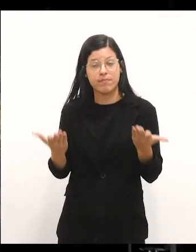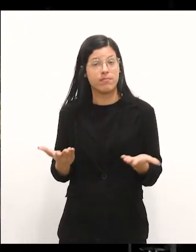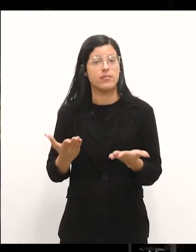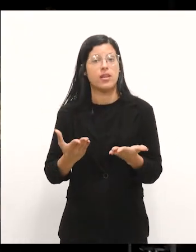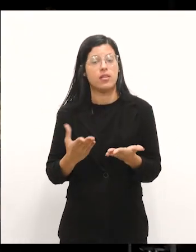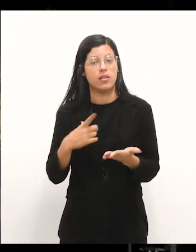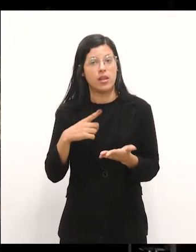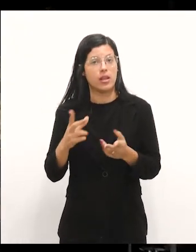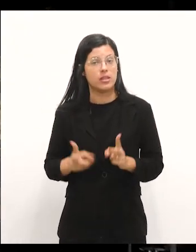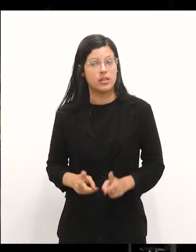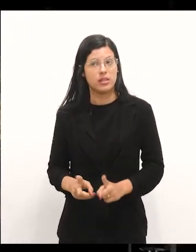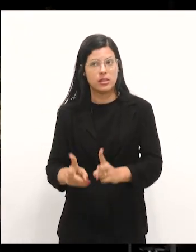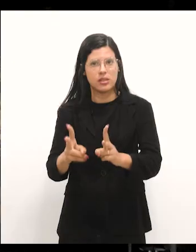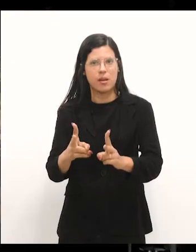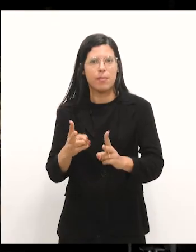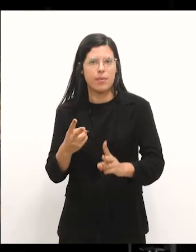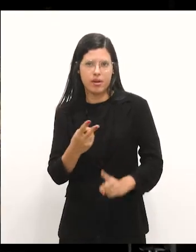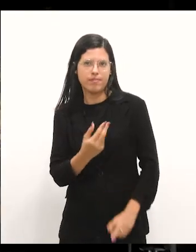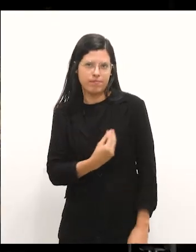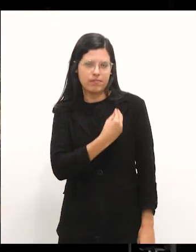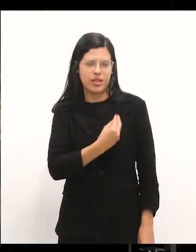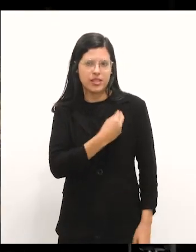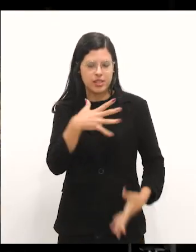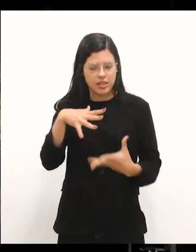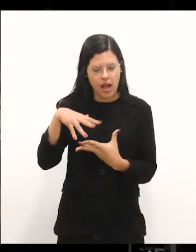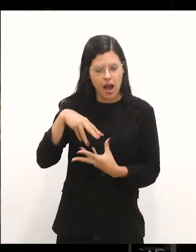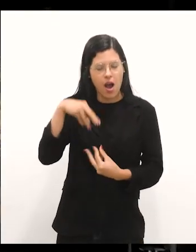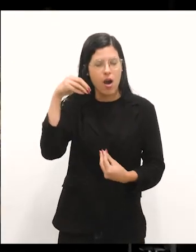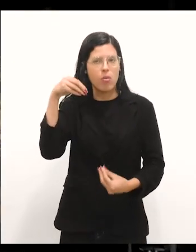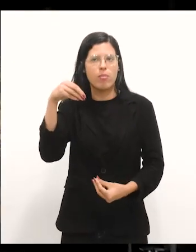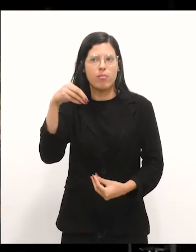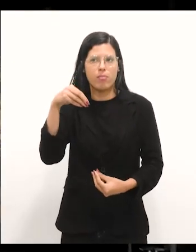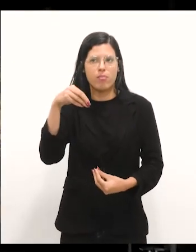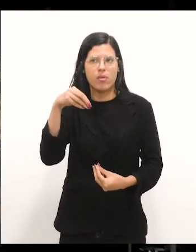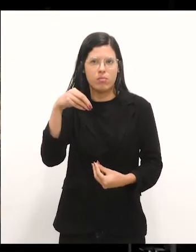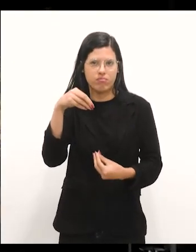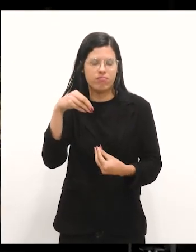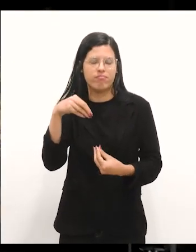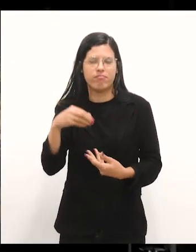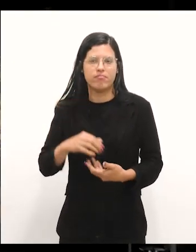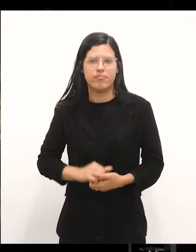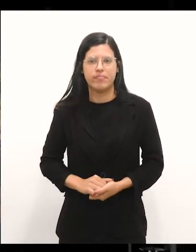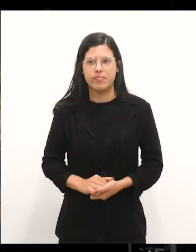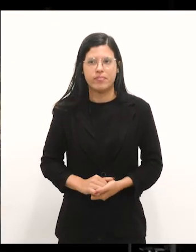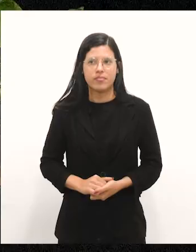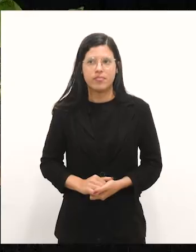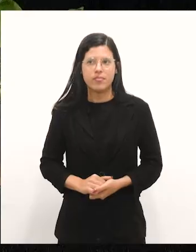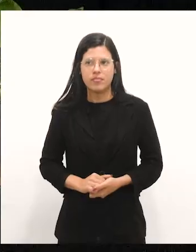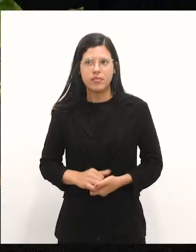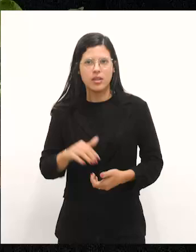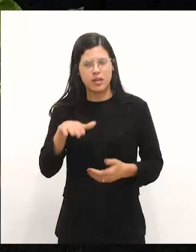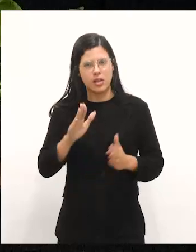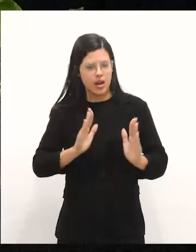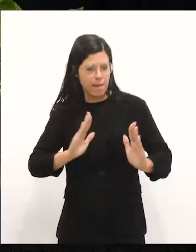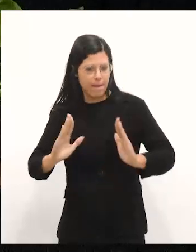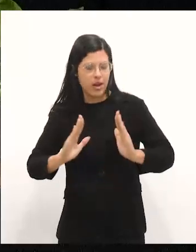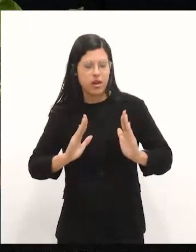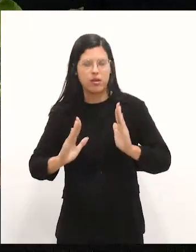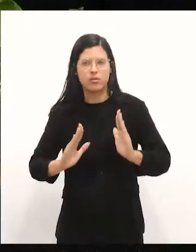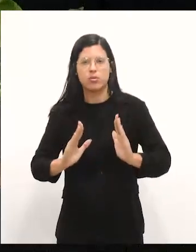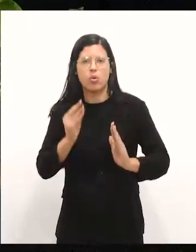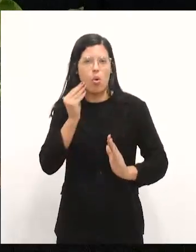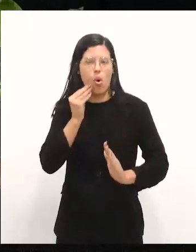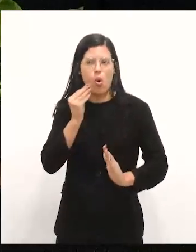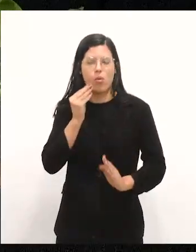há sempre a presença da alma passando por todo aquele estágio.